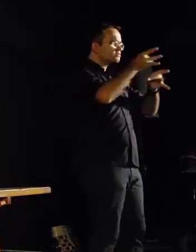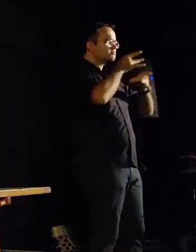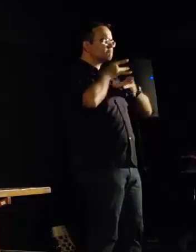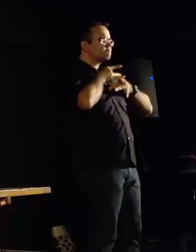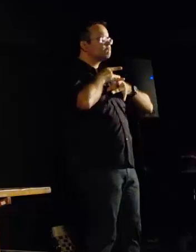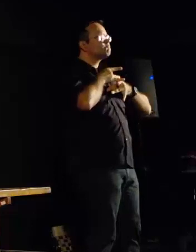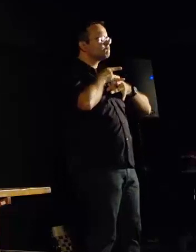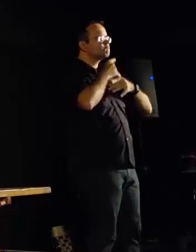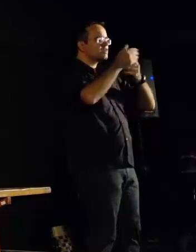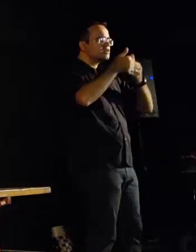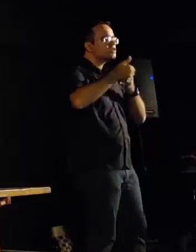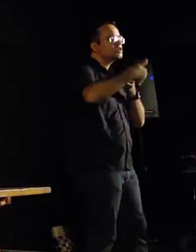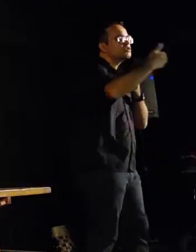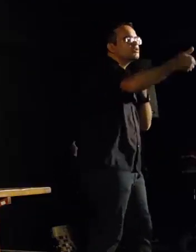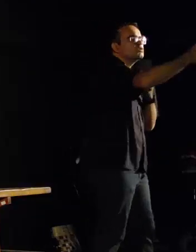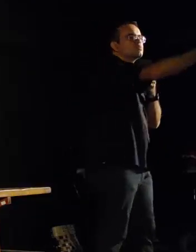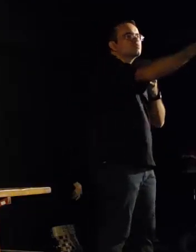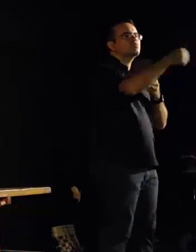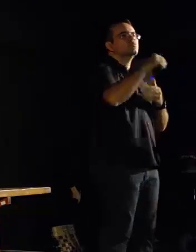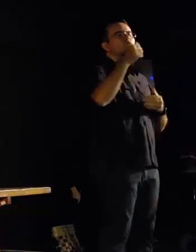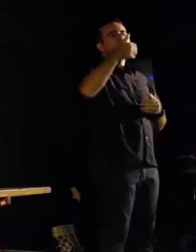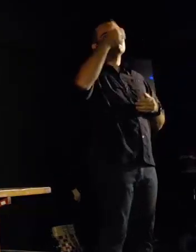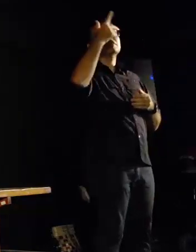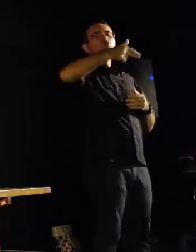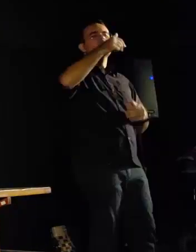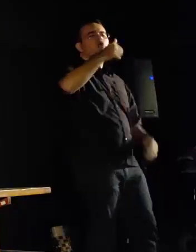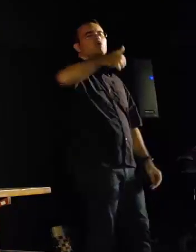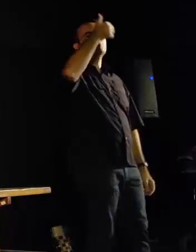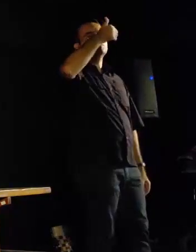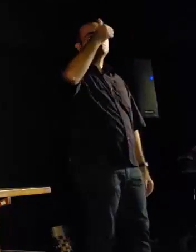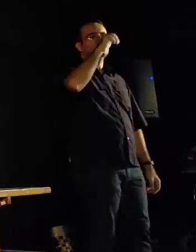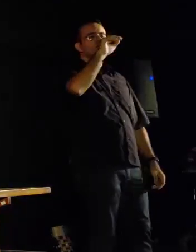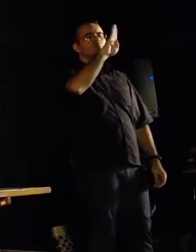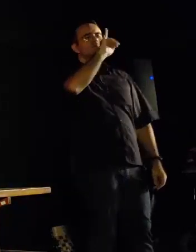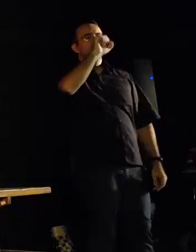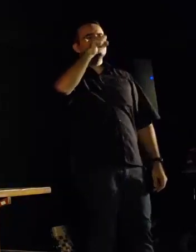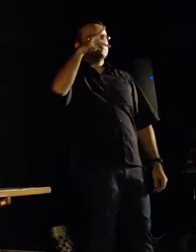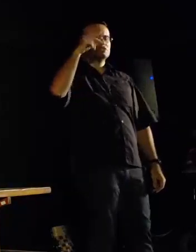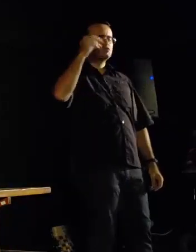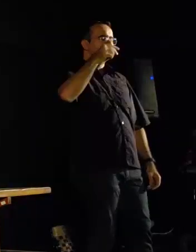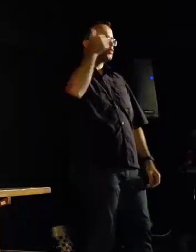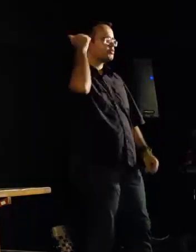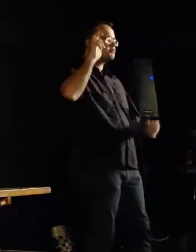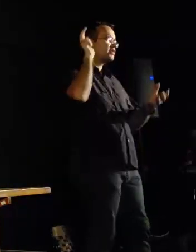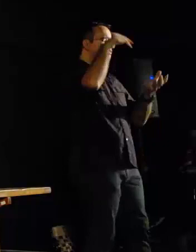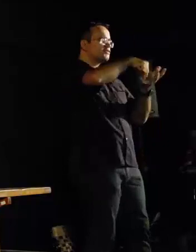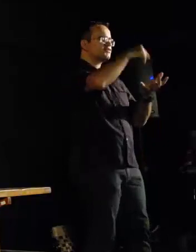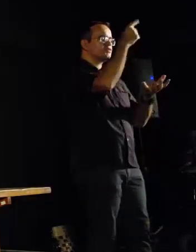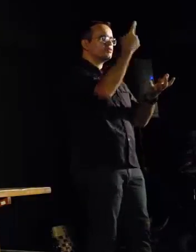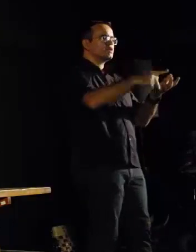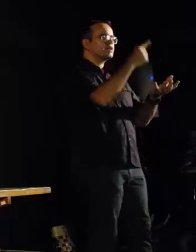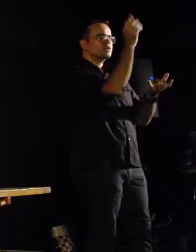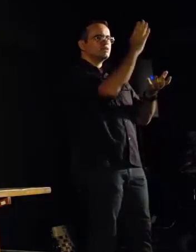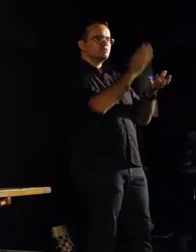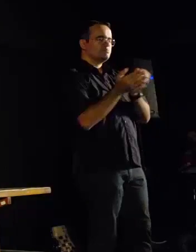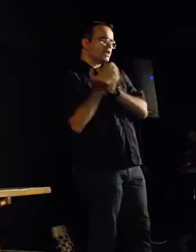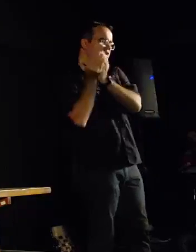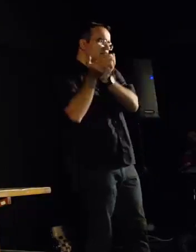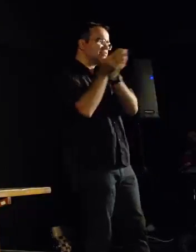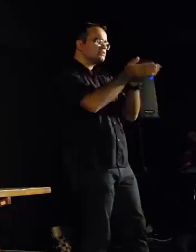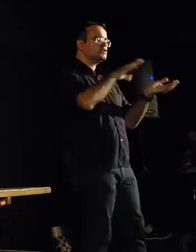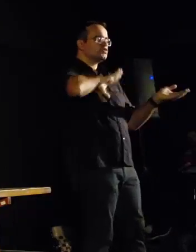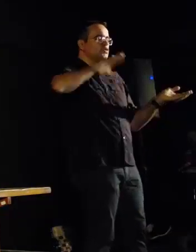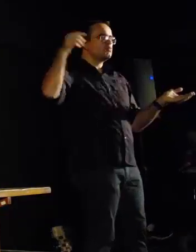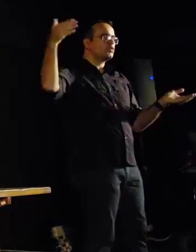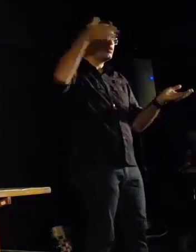bispo Sardinha, não é o nome do primeiro bispo que veio na época colonial, o bispo Sardinha, o primeiro bispo a vir de